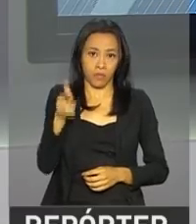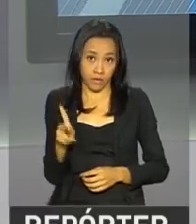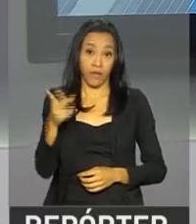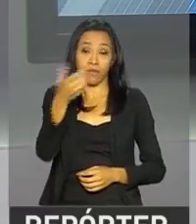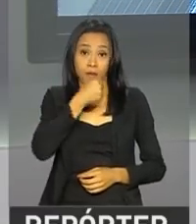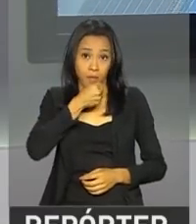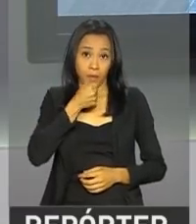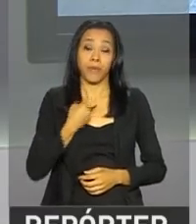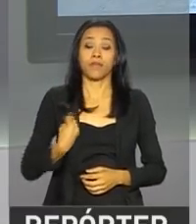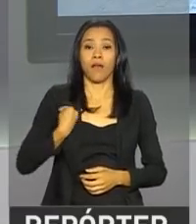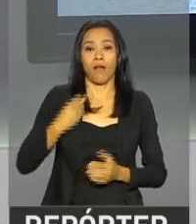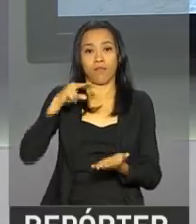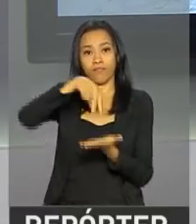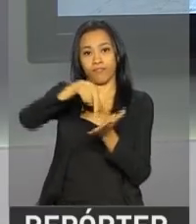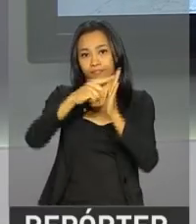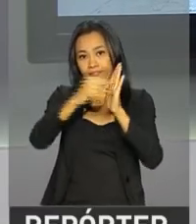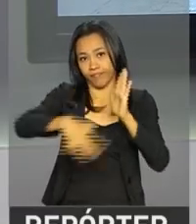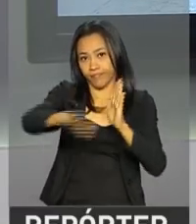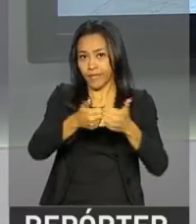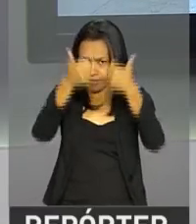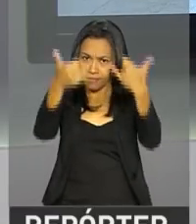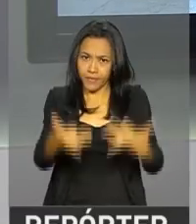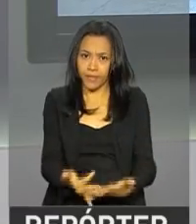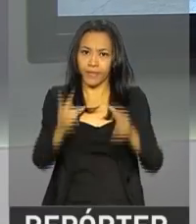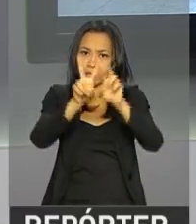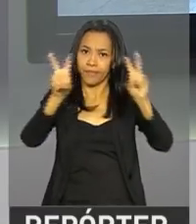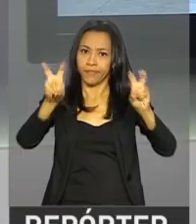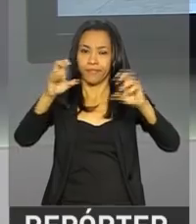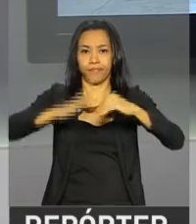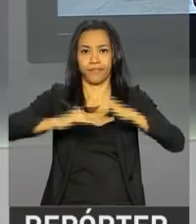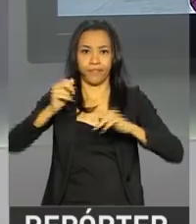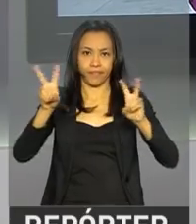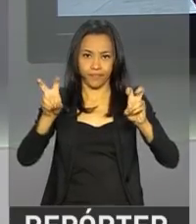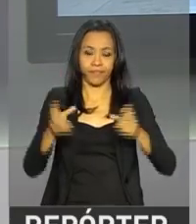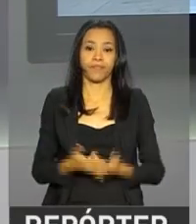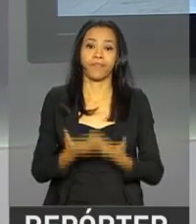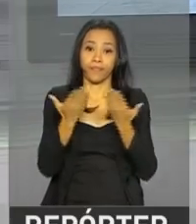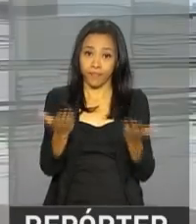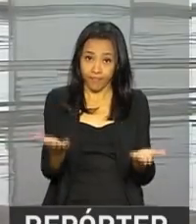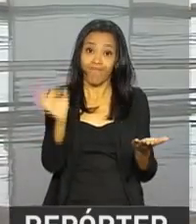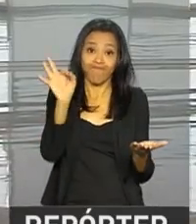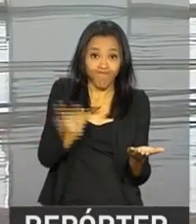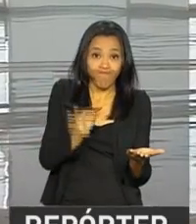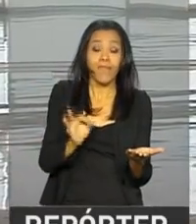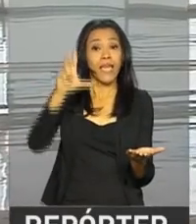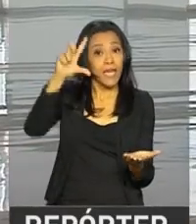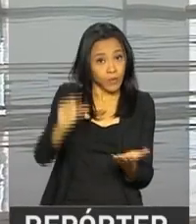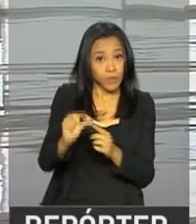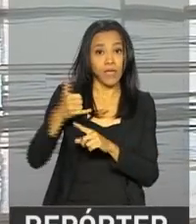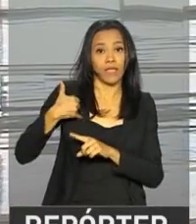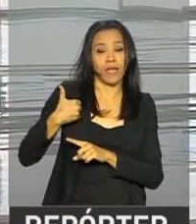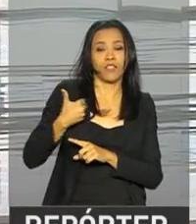e traz os detalhes sobre esse assunto lá novamente gabriela olá carol é isso mesmo essa redução da idade